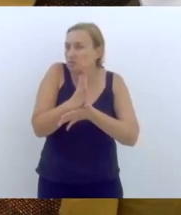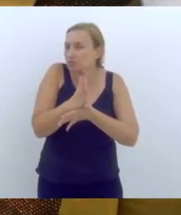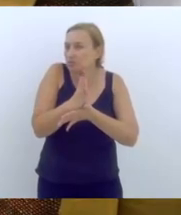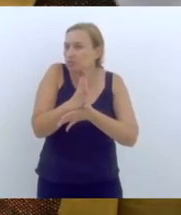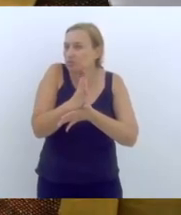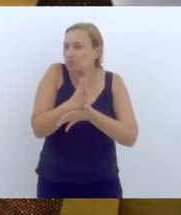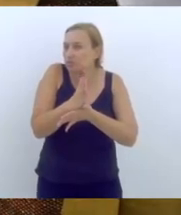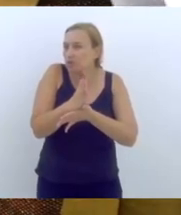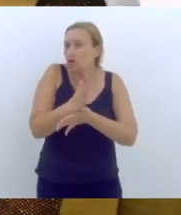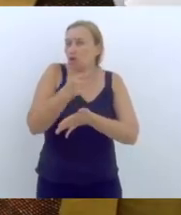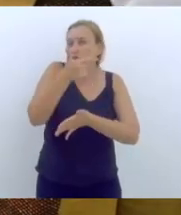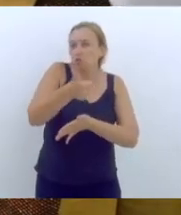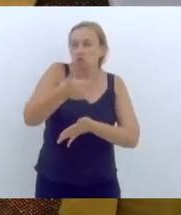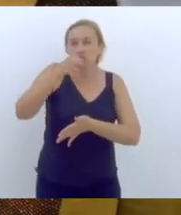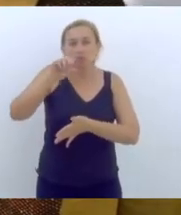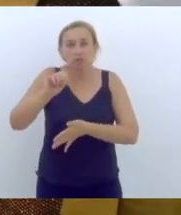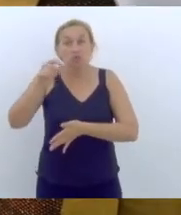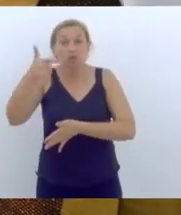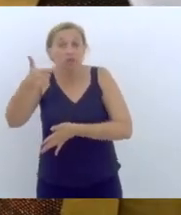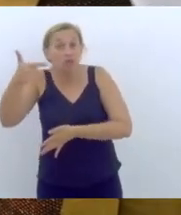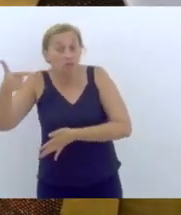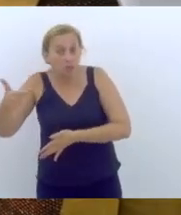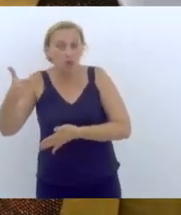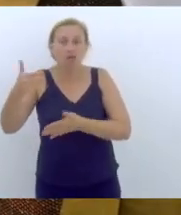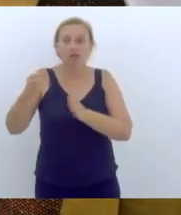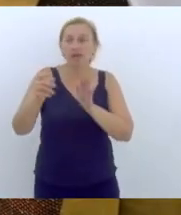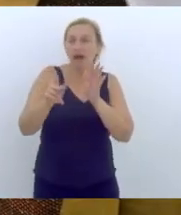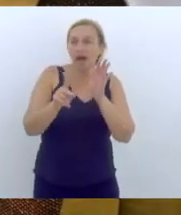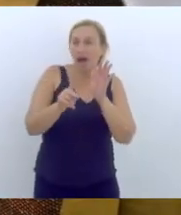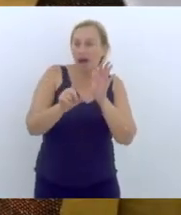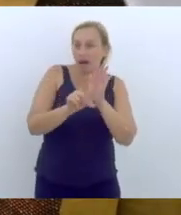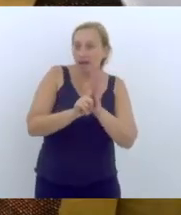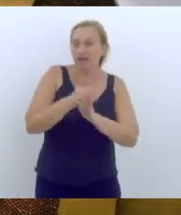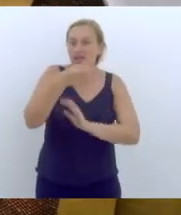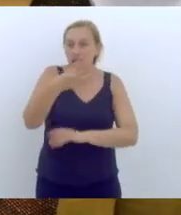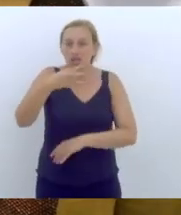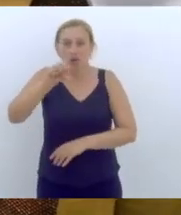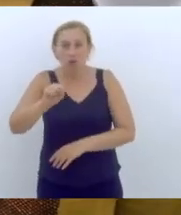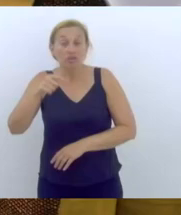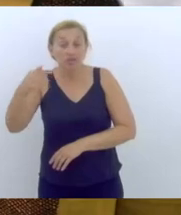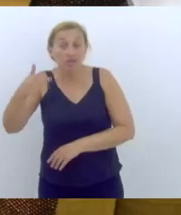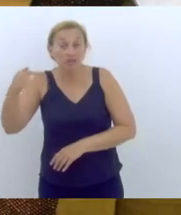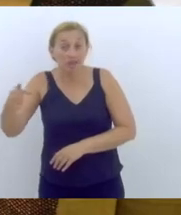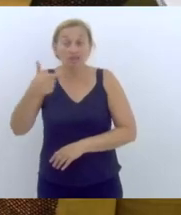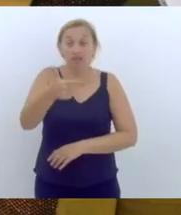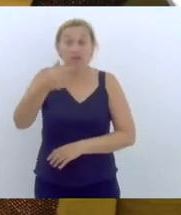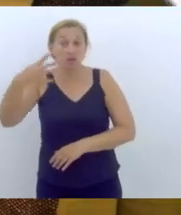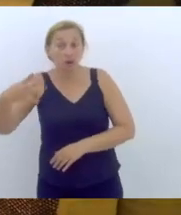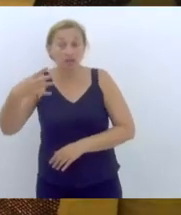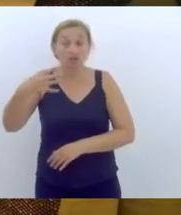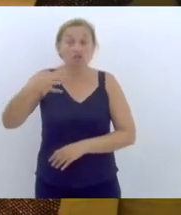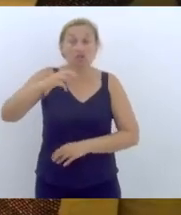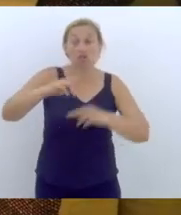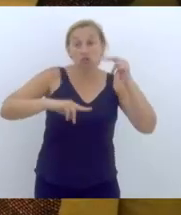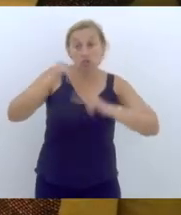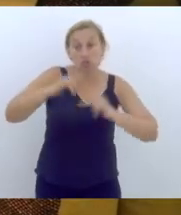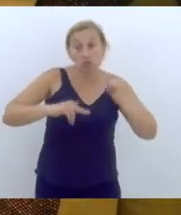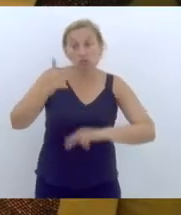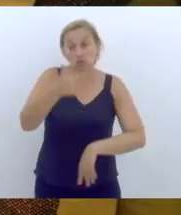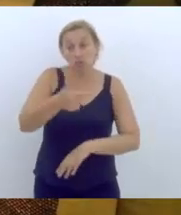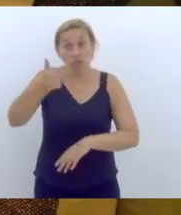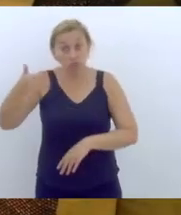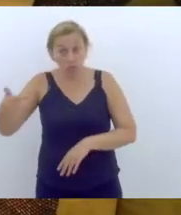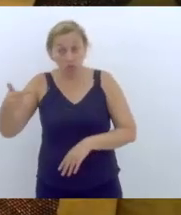em 2002... a Lei 3877, de 24 de junho de 2002. E eu